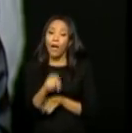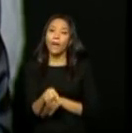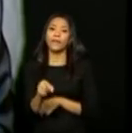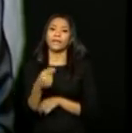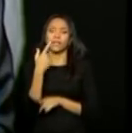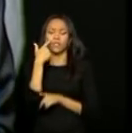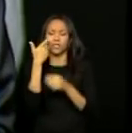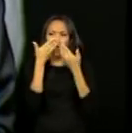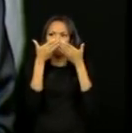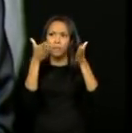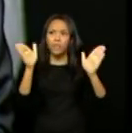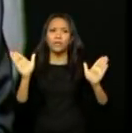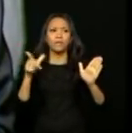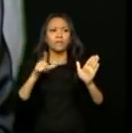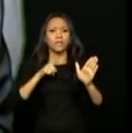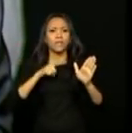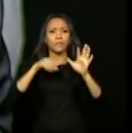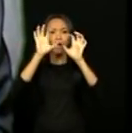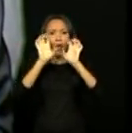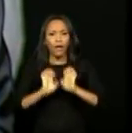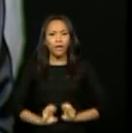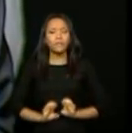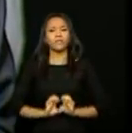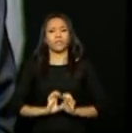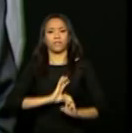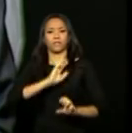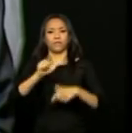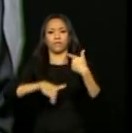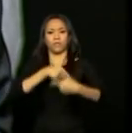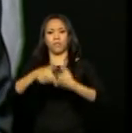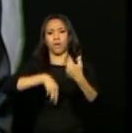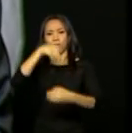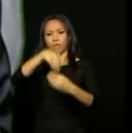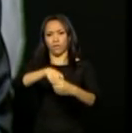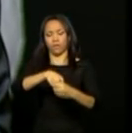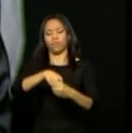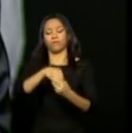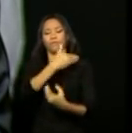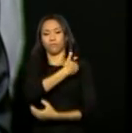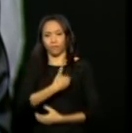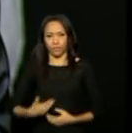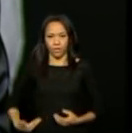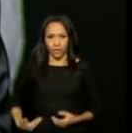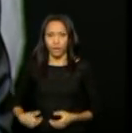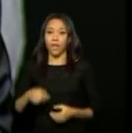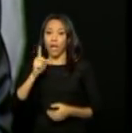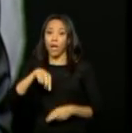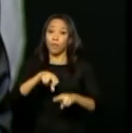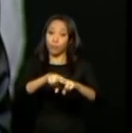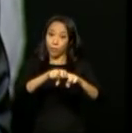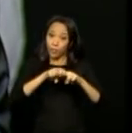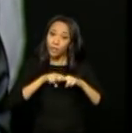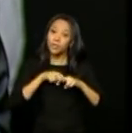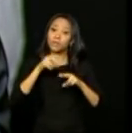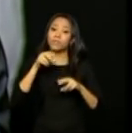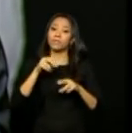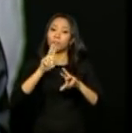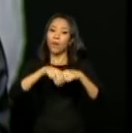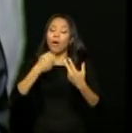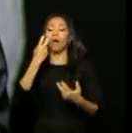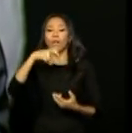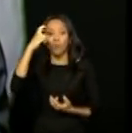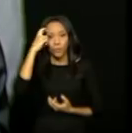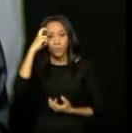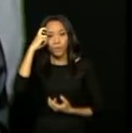ética e estética à vida pública, que se forma uma cultura política. E é por via da cultura política que o exercício da